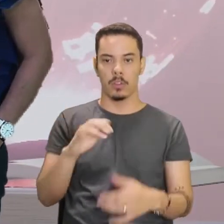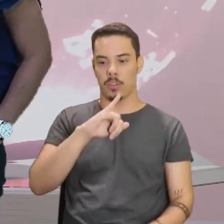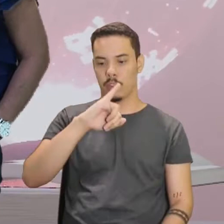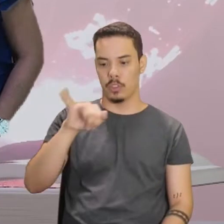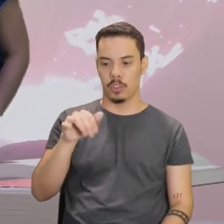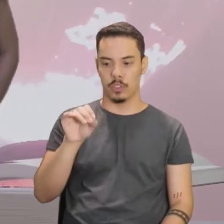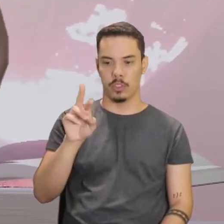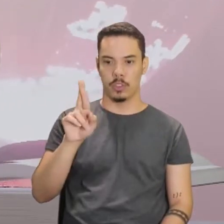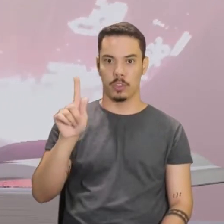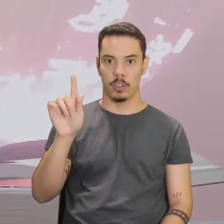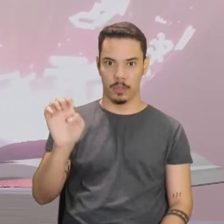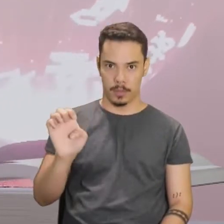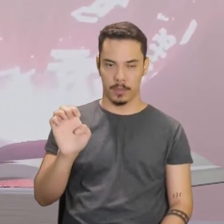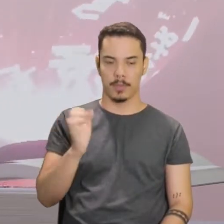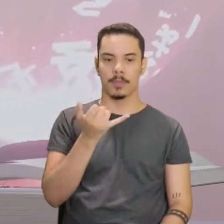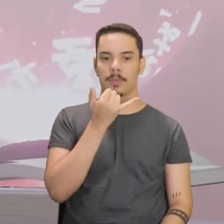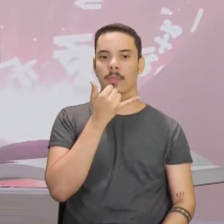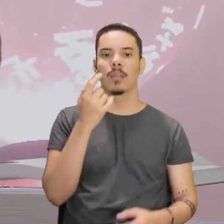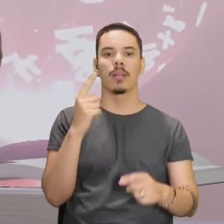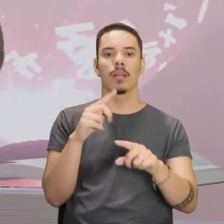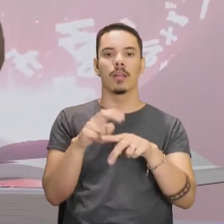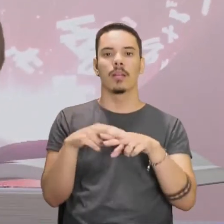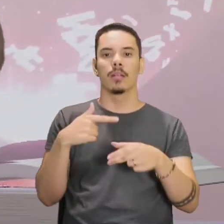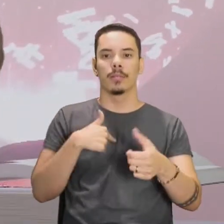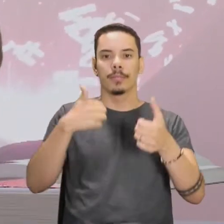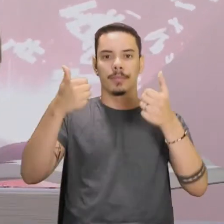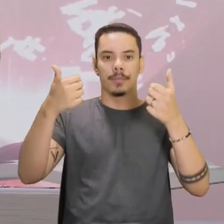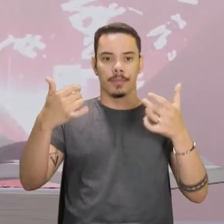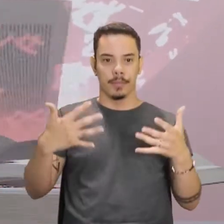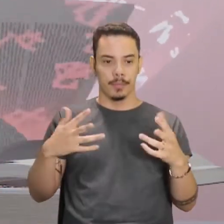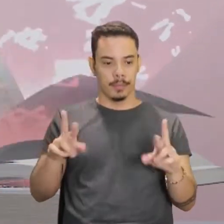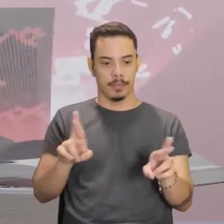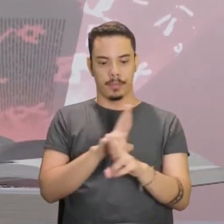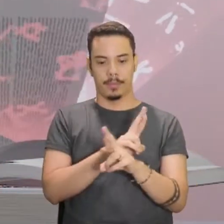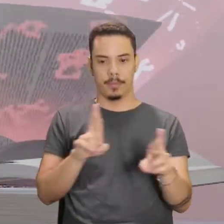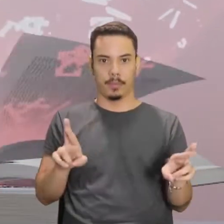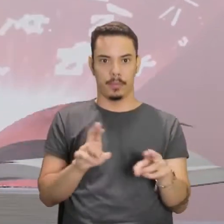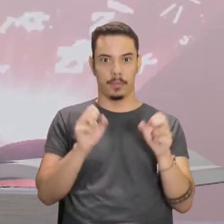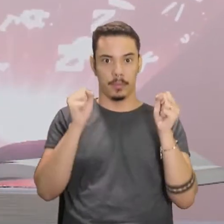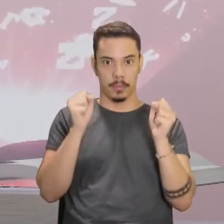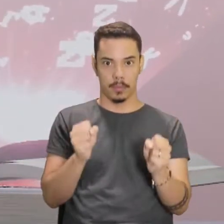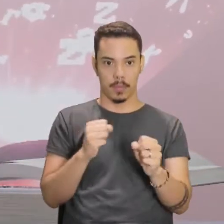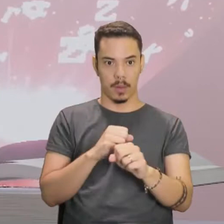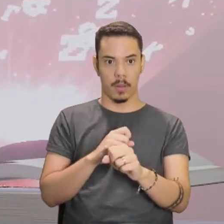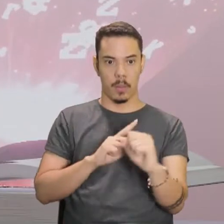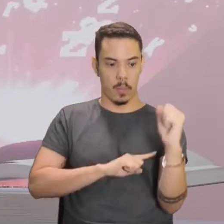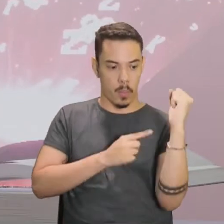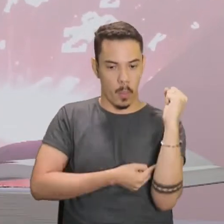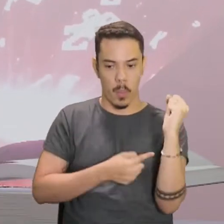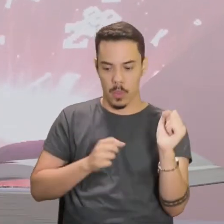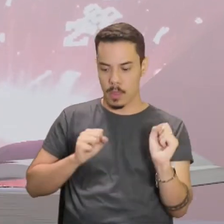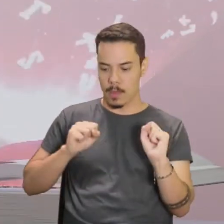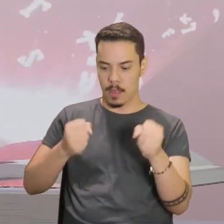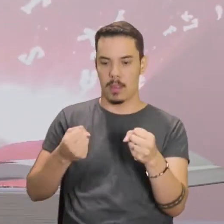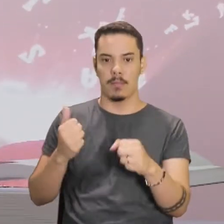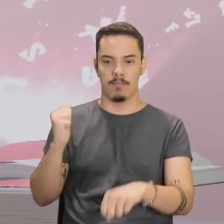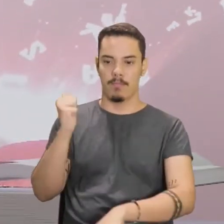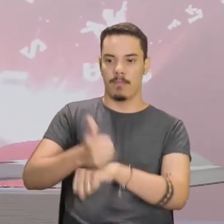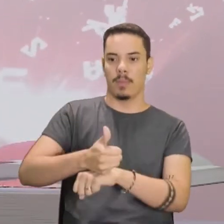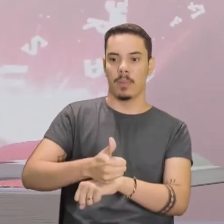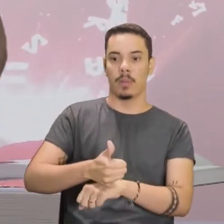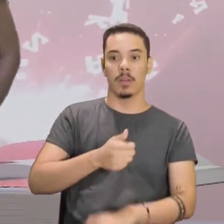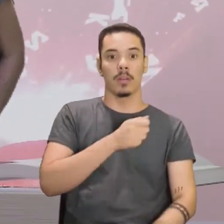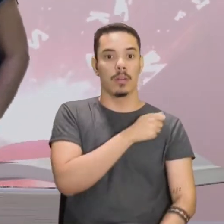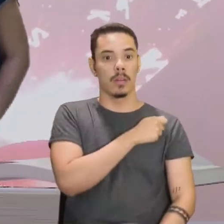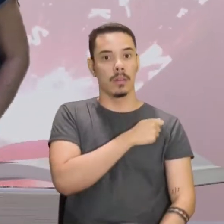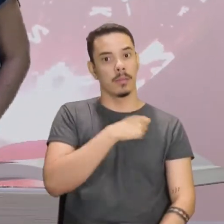isso? Exatamente. Quando a gente fala, por exemplo, que é uma relação de poder, o nosso querido aluno ele tem que entender